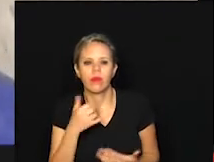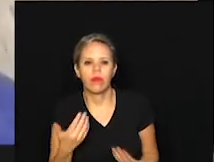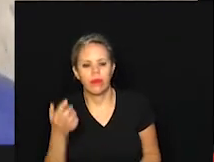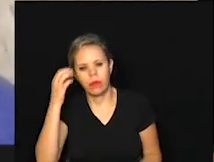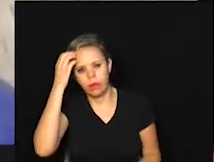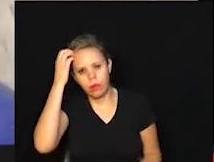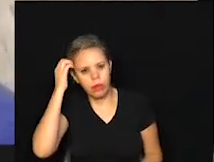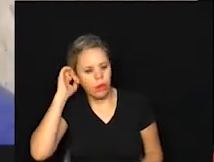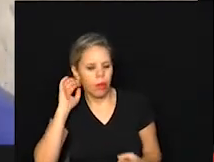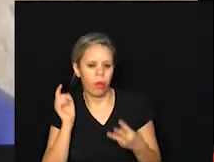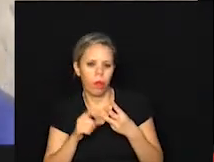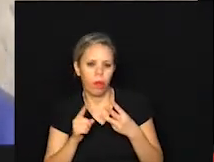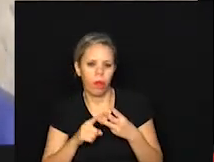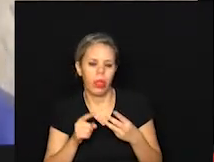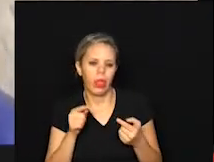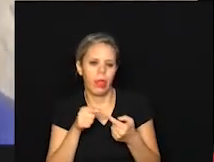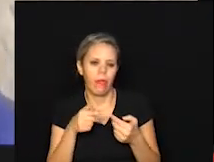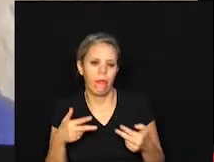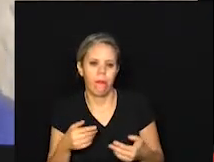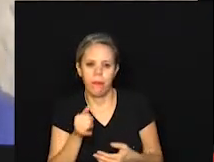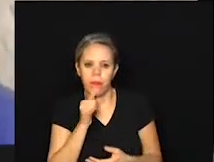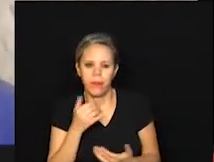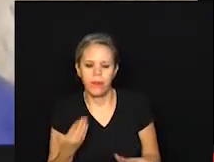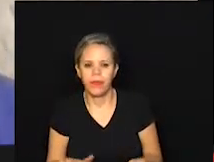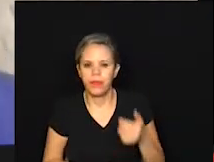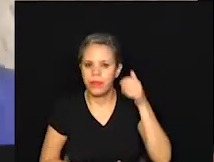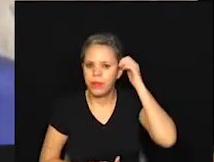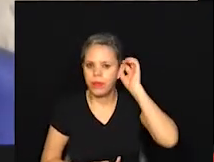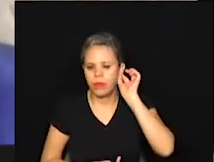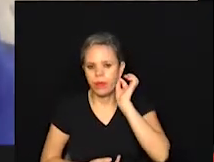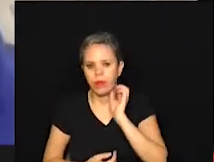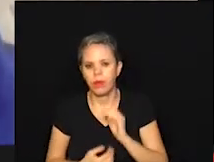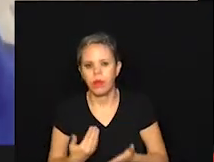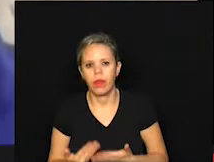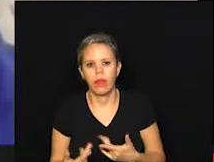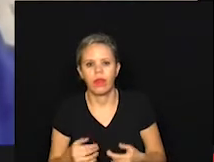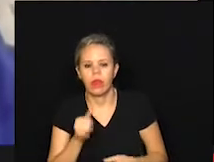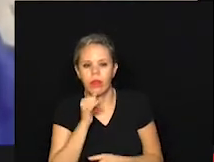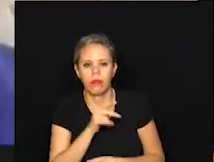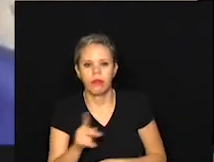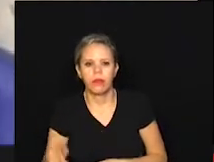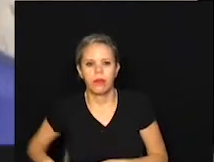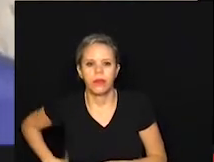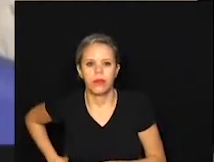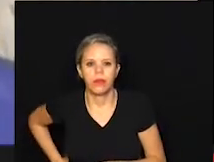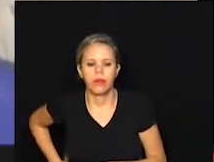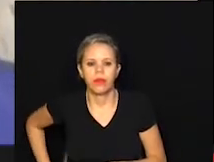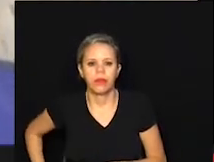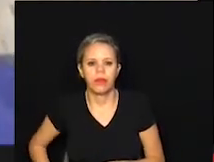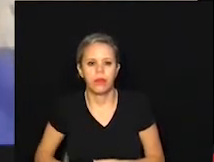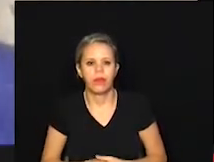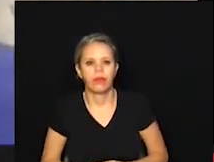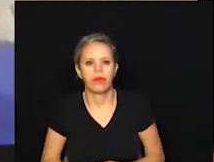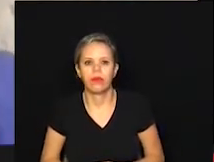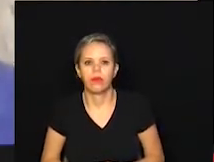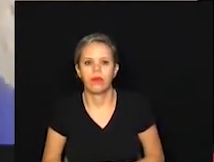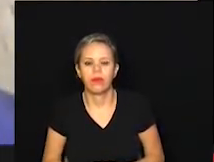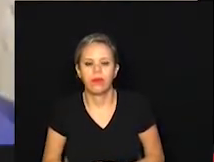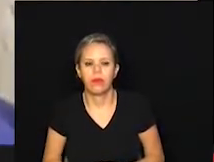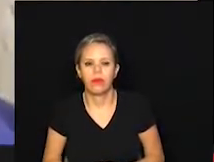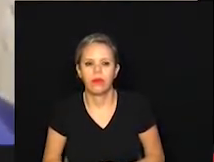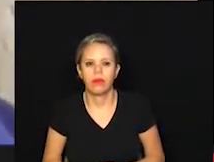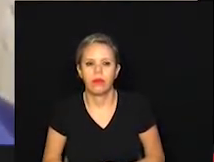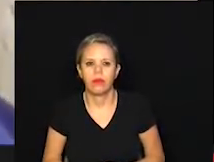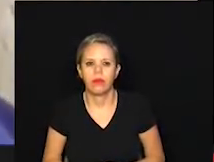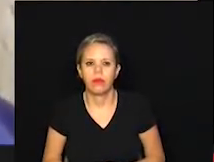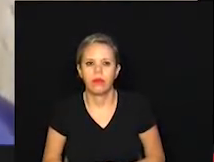um terceiro ponto, que eu perdi aqui, presidente. Tem um terceiro ponto que eu até